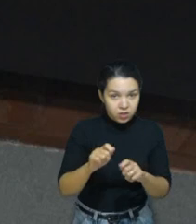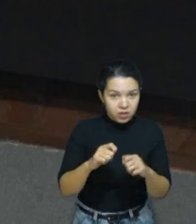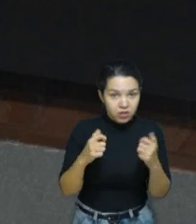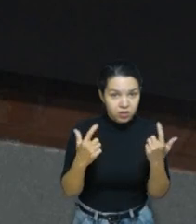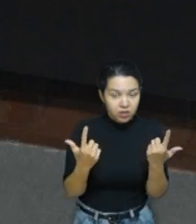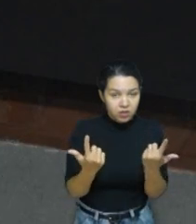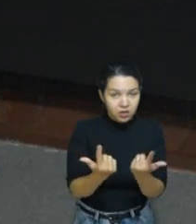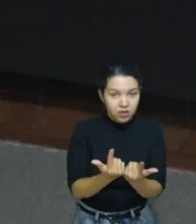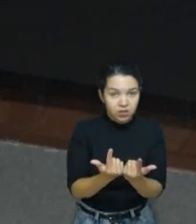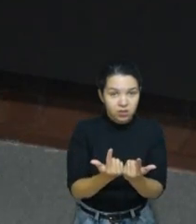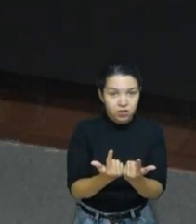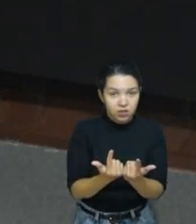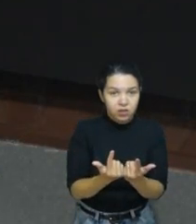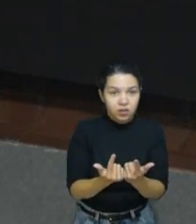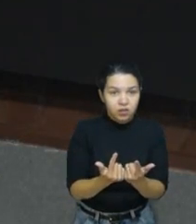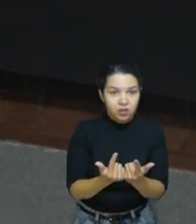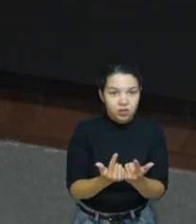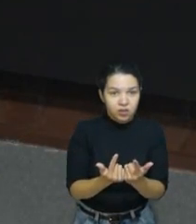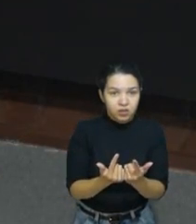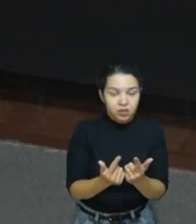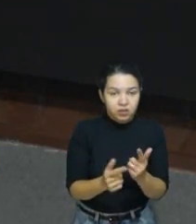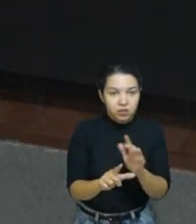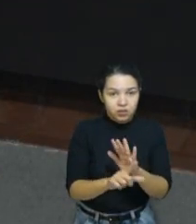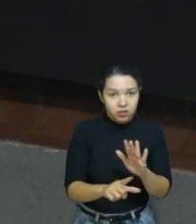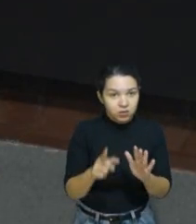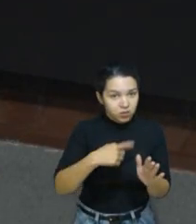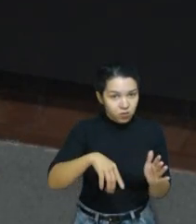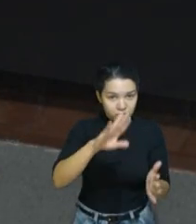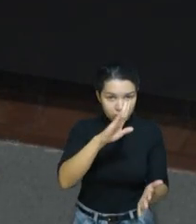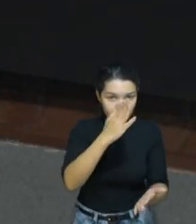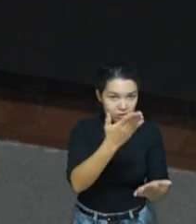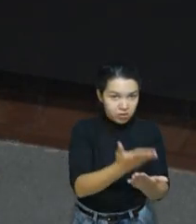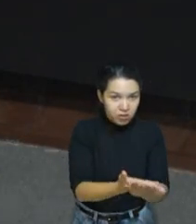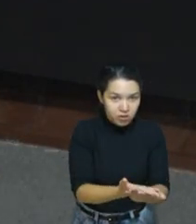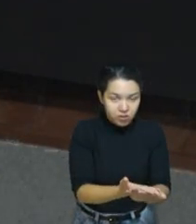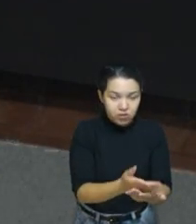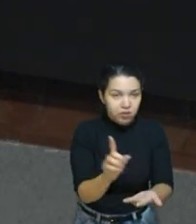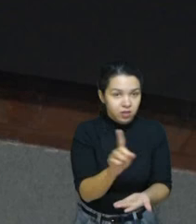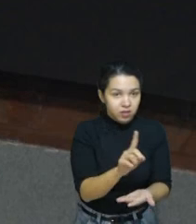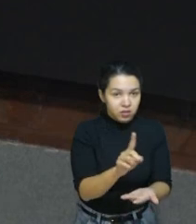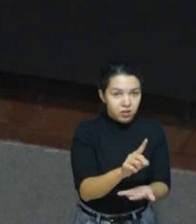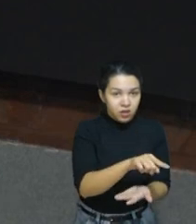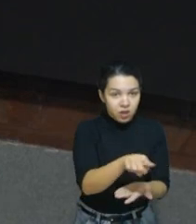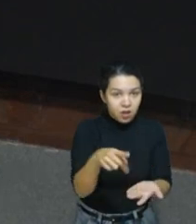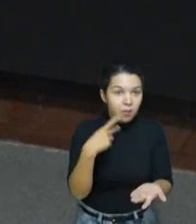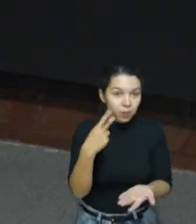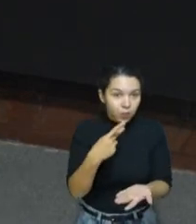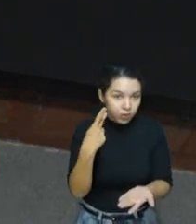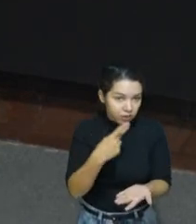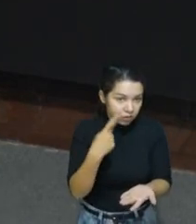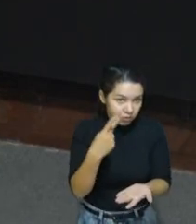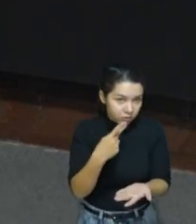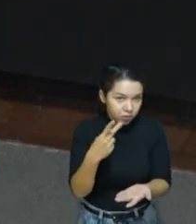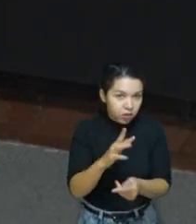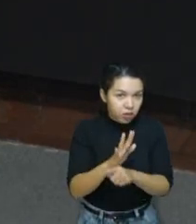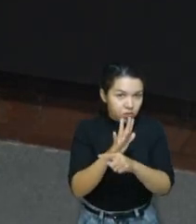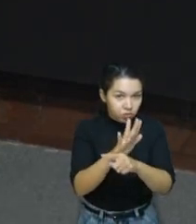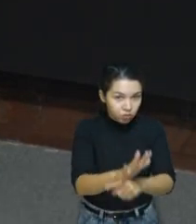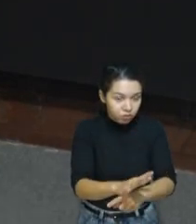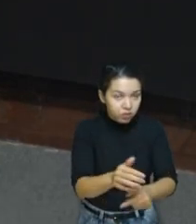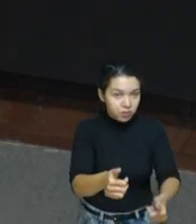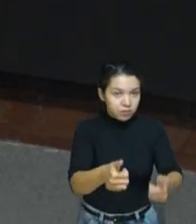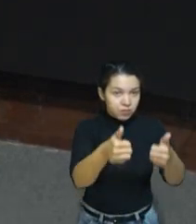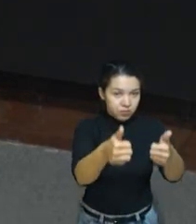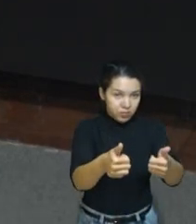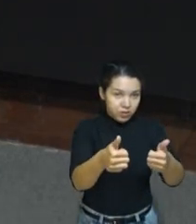gente não tem muita confiança que os políticos vão fazer a coisa certa para o bem comum